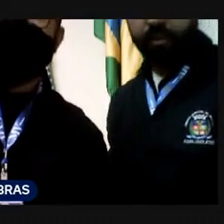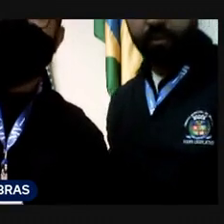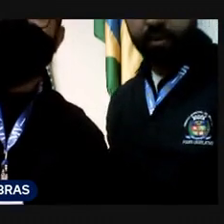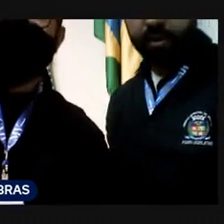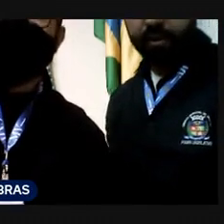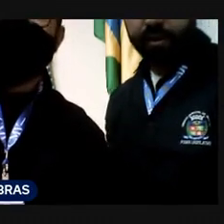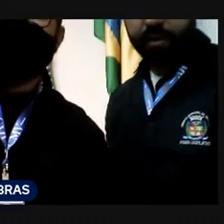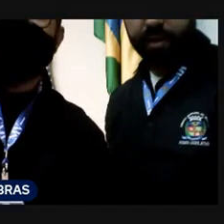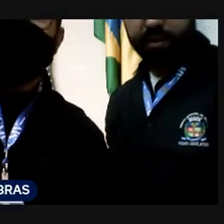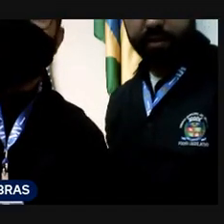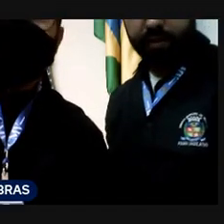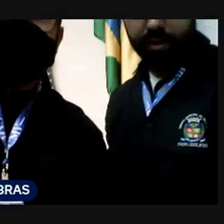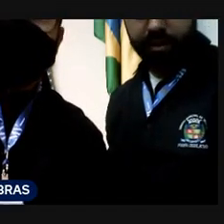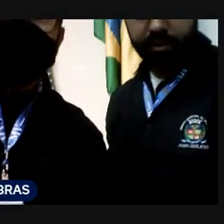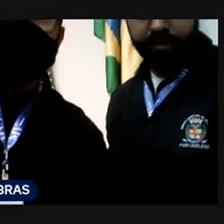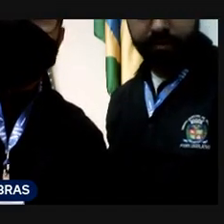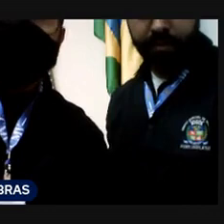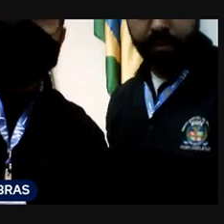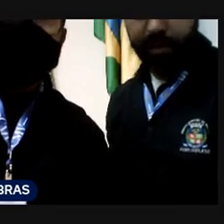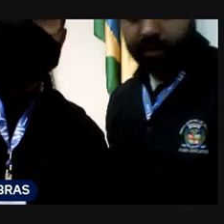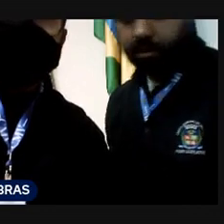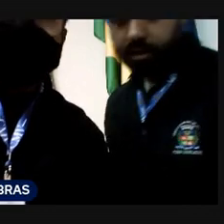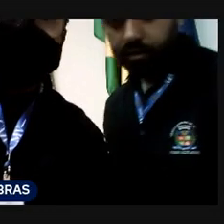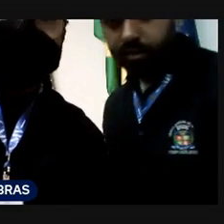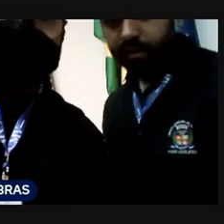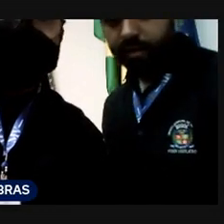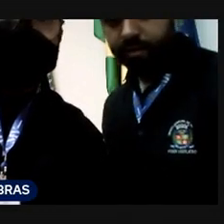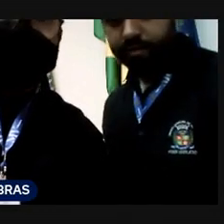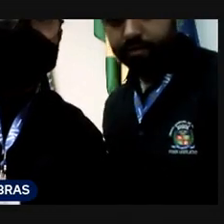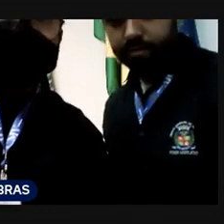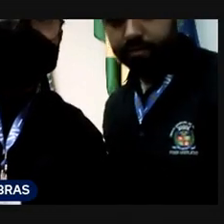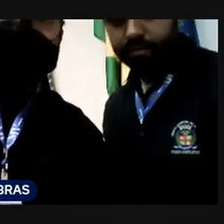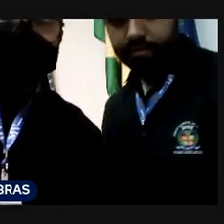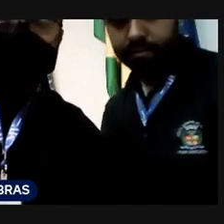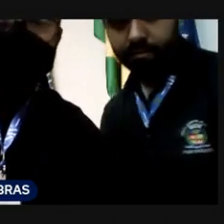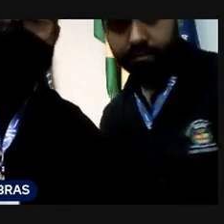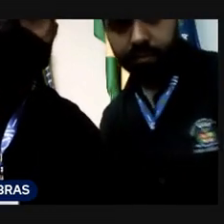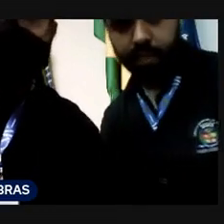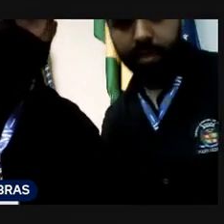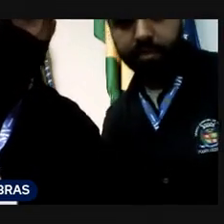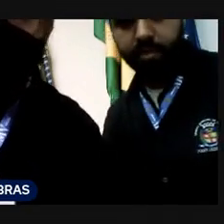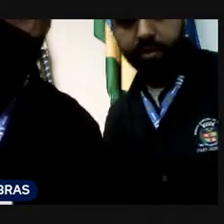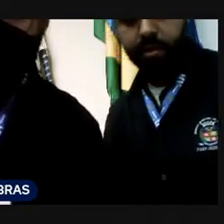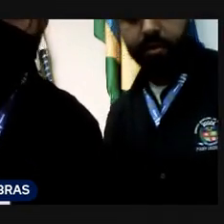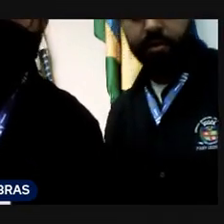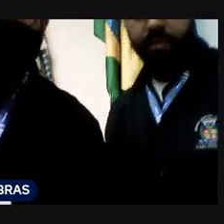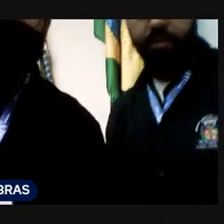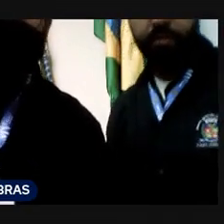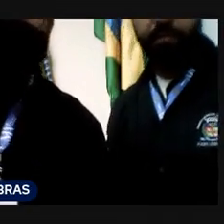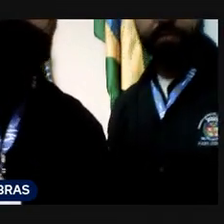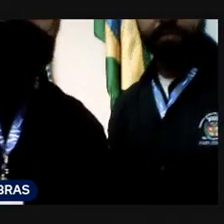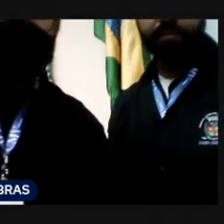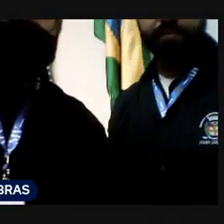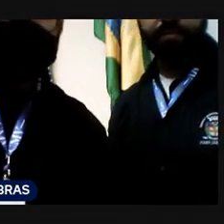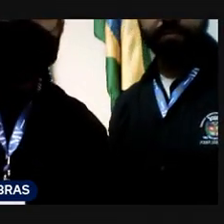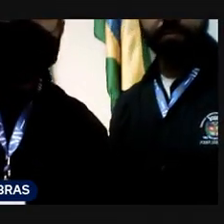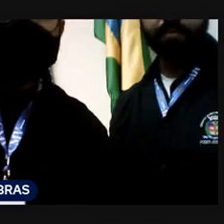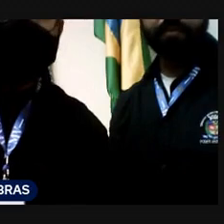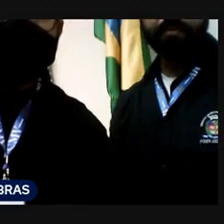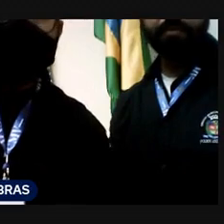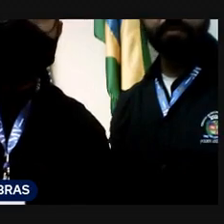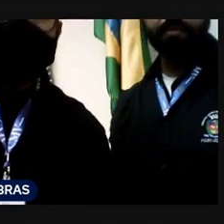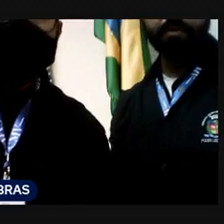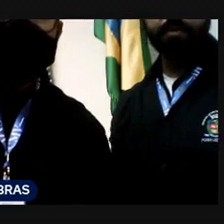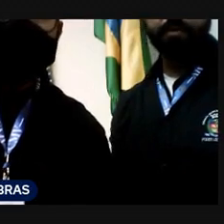bastante utilidade para aquele distrito, que inúmeras pessoas possam estar utilizando esse banco e rapidamente